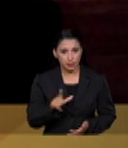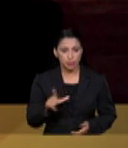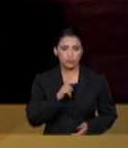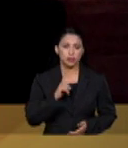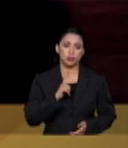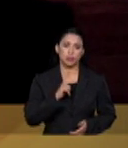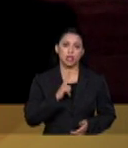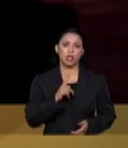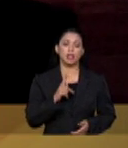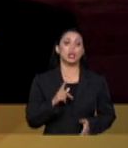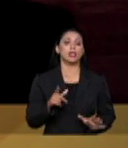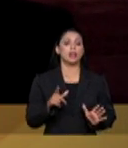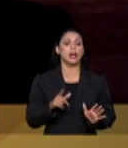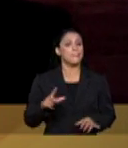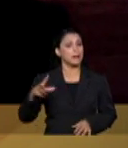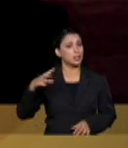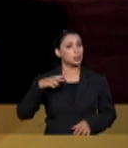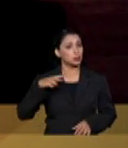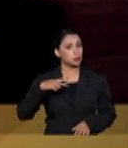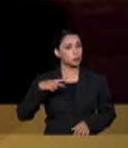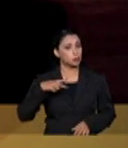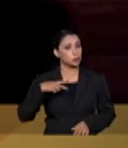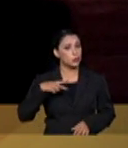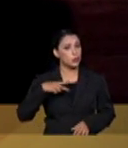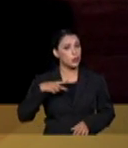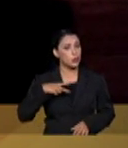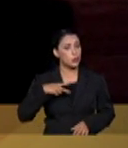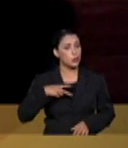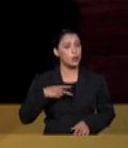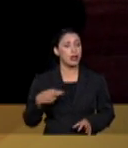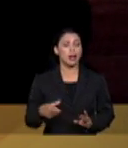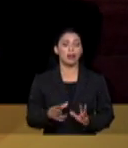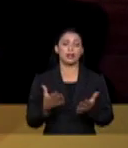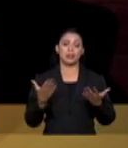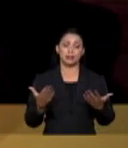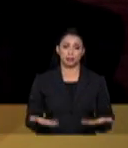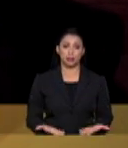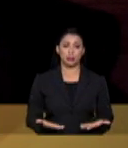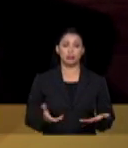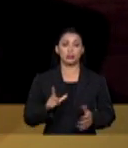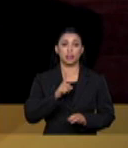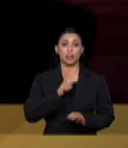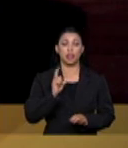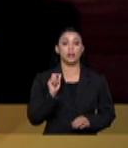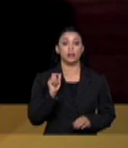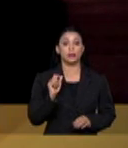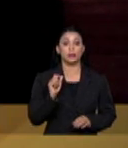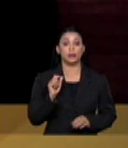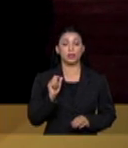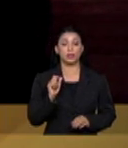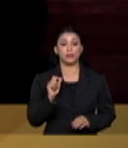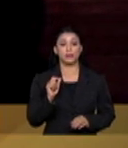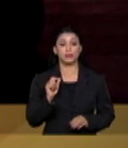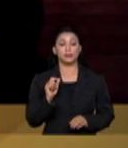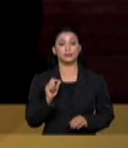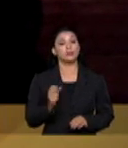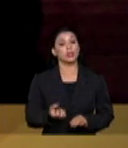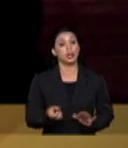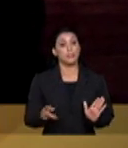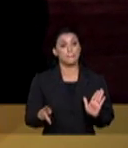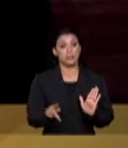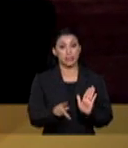patrimonial particular em regra transmissível que recai sobre uma coisa ou